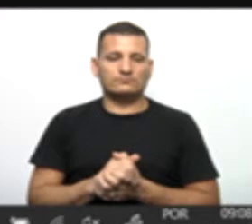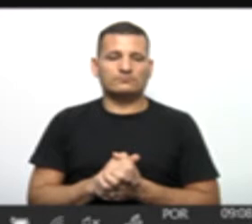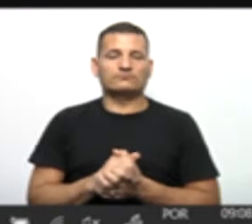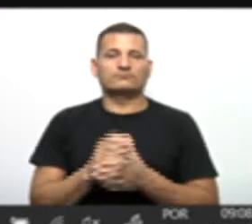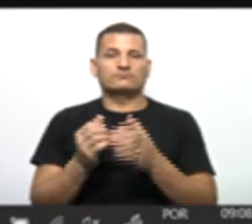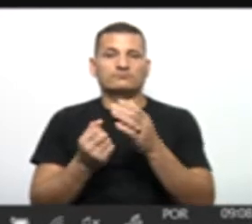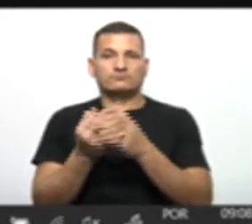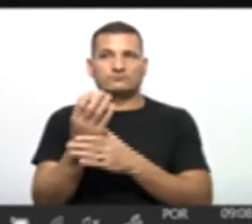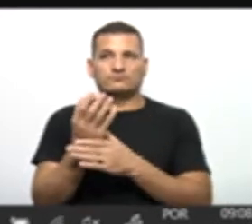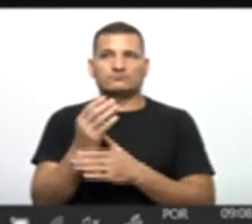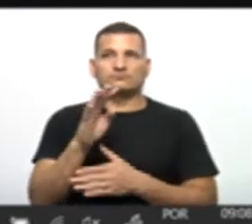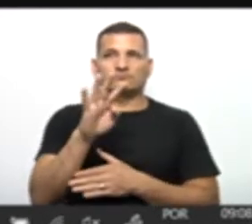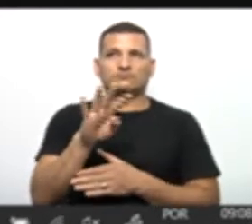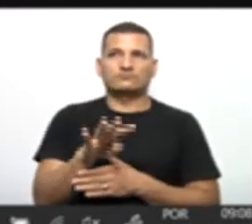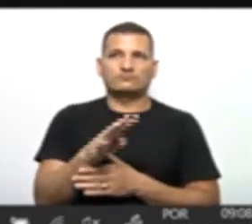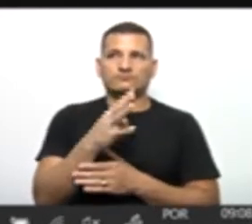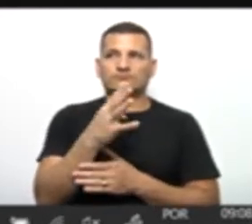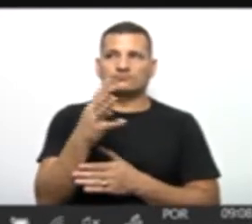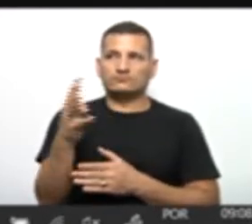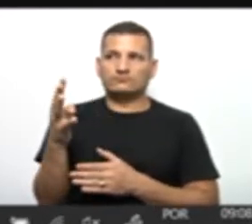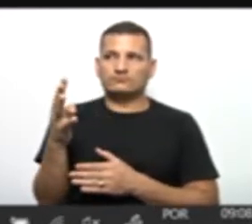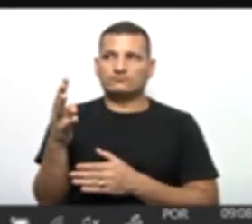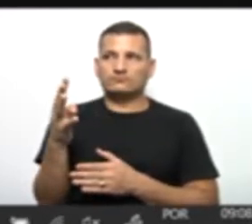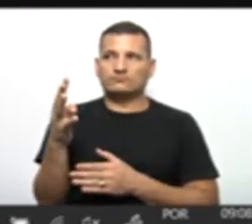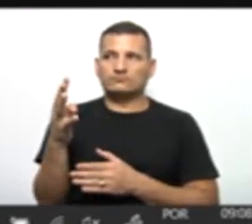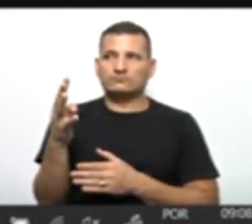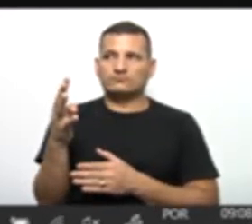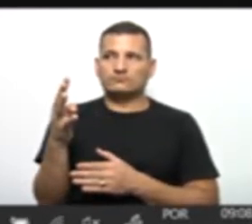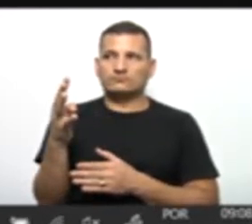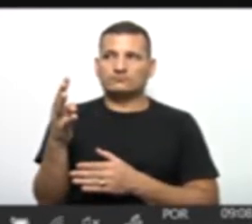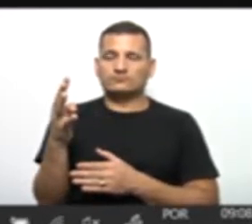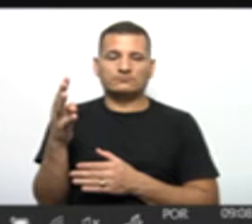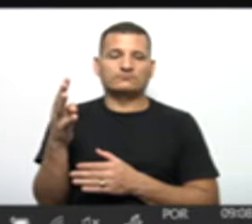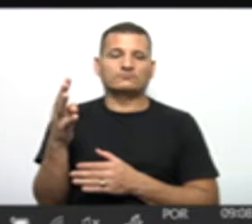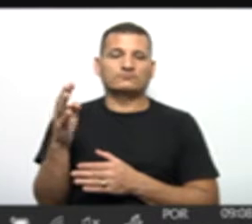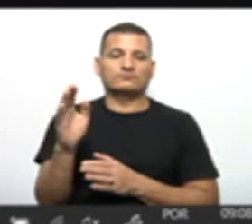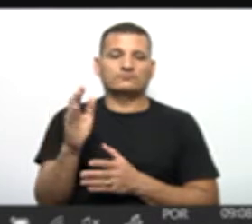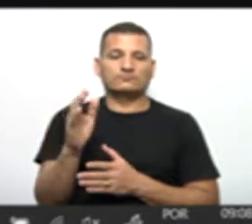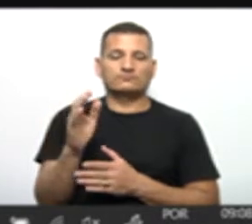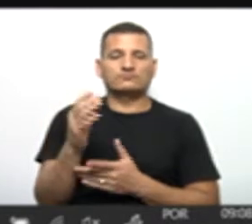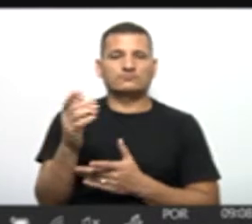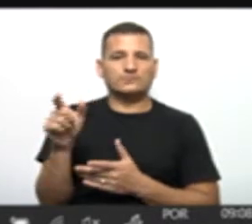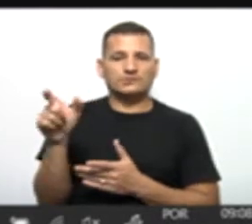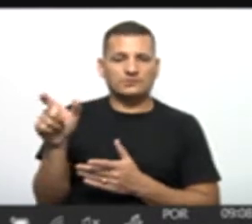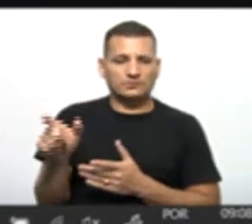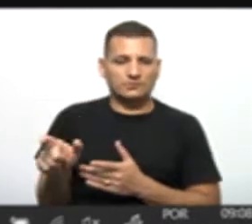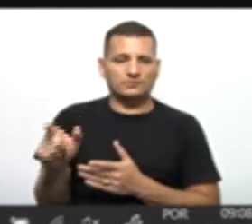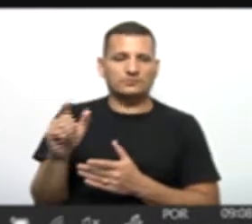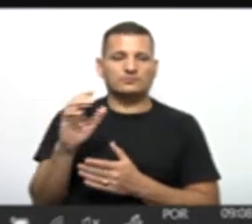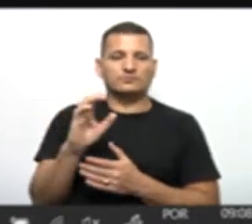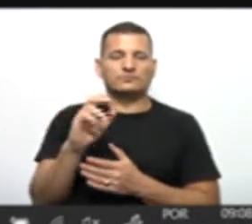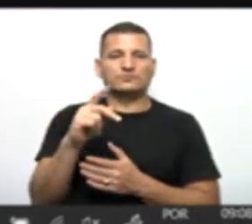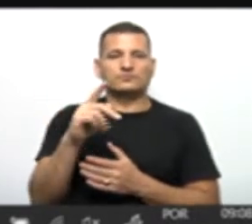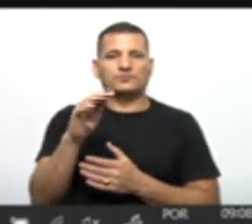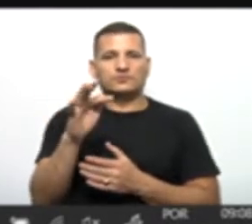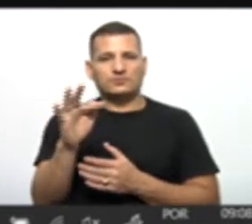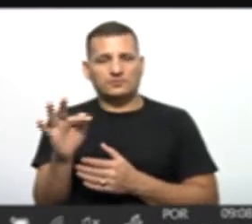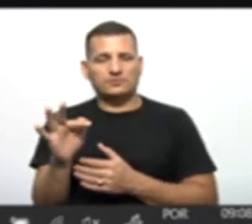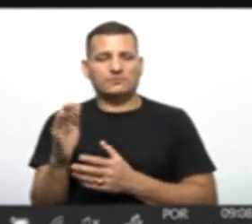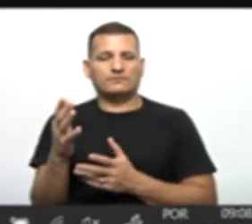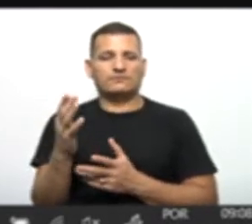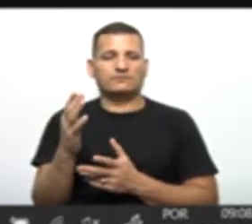nossa tabela. Então rodou aqui. Create table, cliente, CPF integer, not null, tal, do jeitinho que a gente